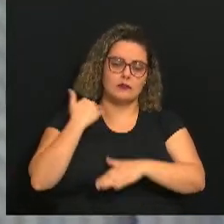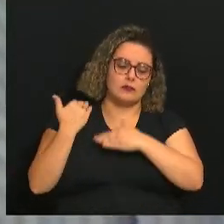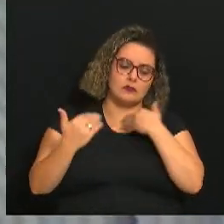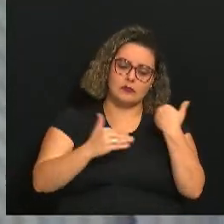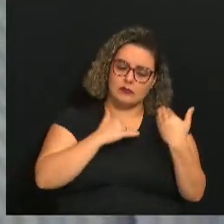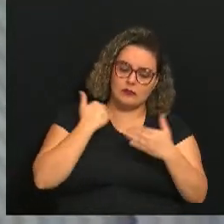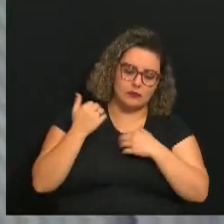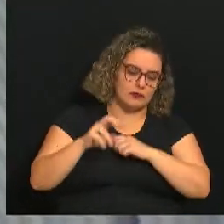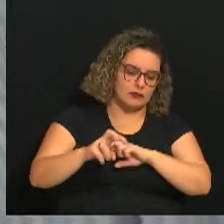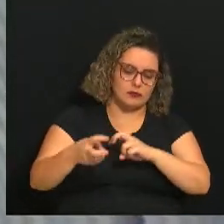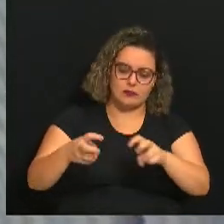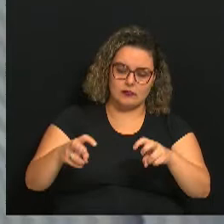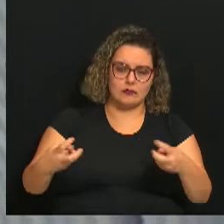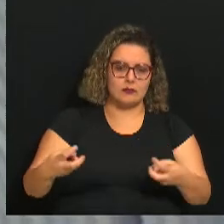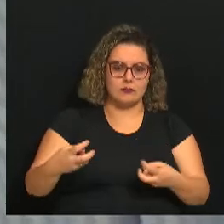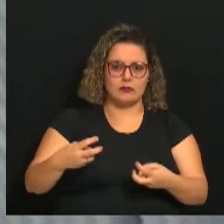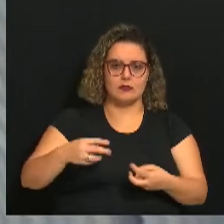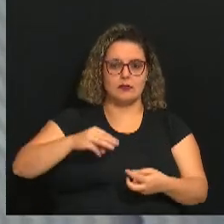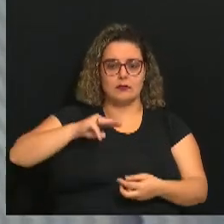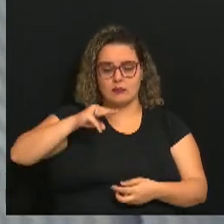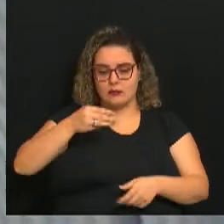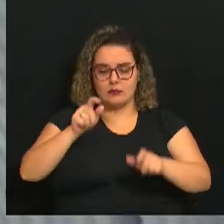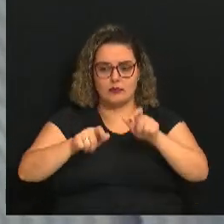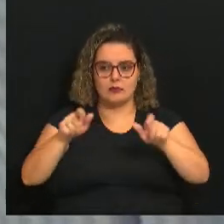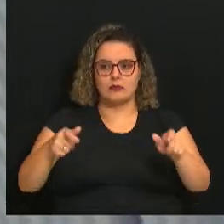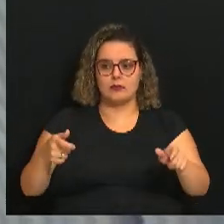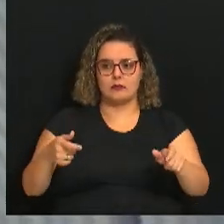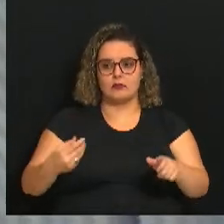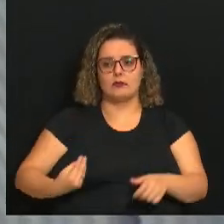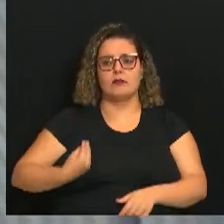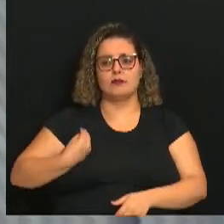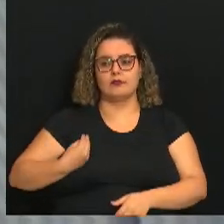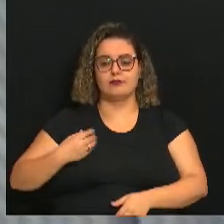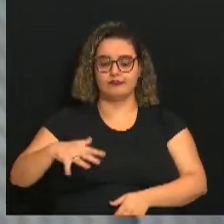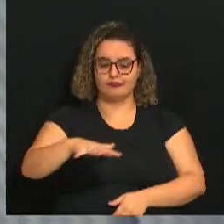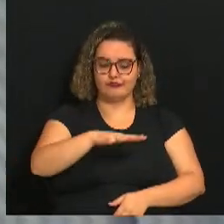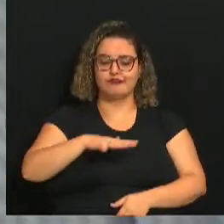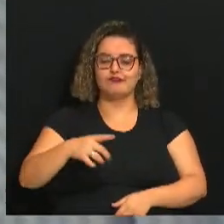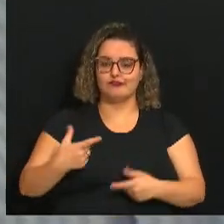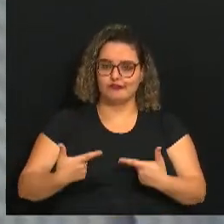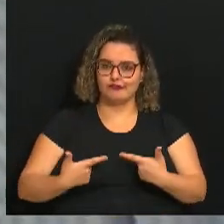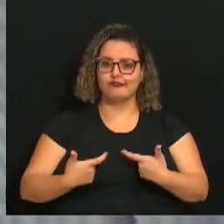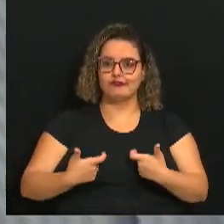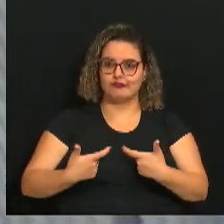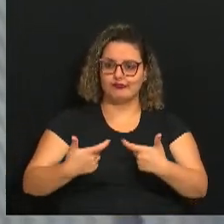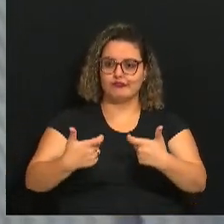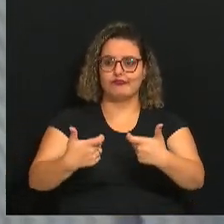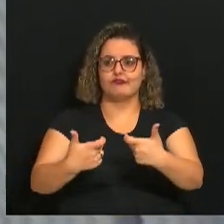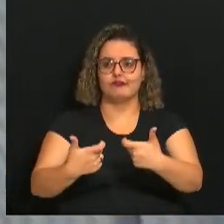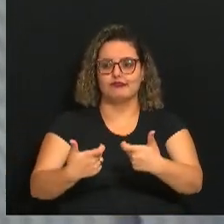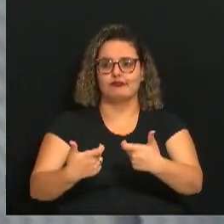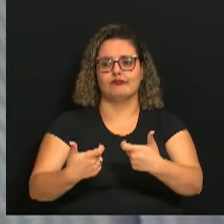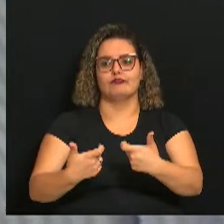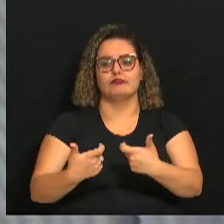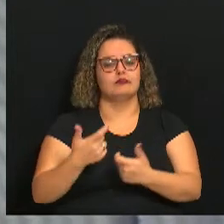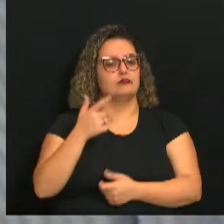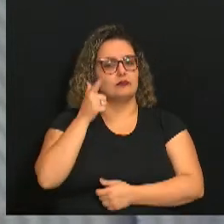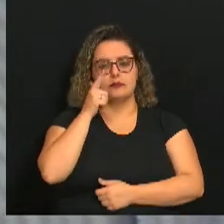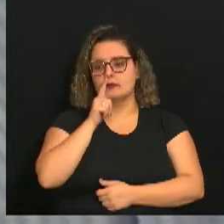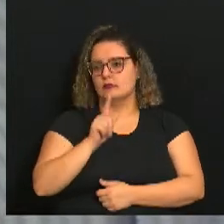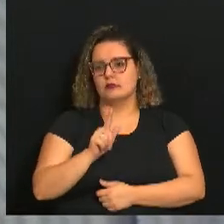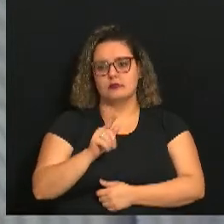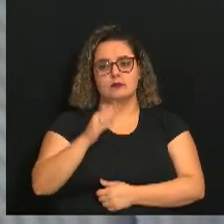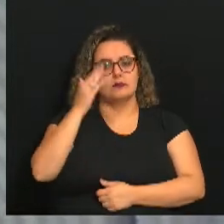de pessoas. A gente ainda vai viver ainda um cenário de guerra sem ainda conseguir prever, né,